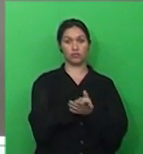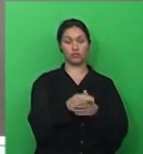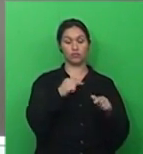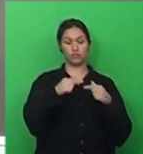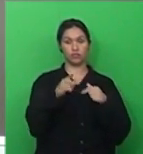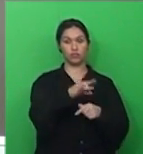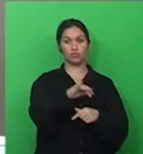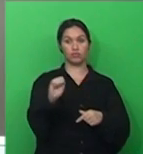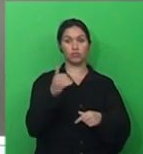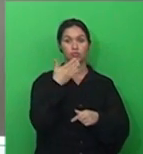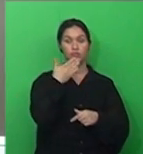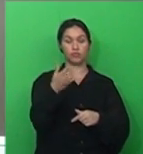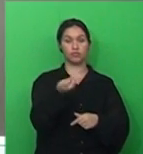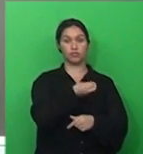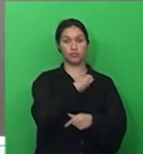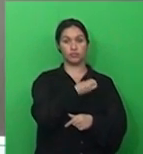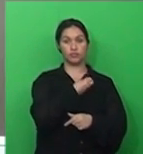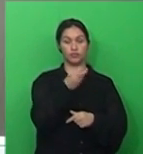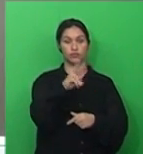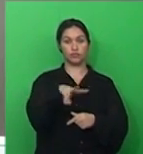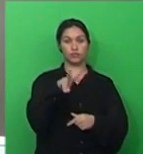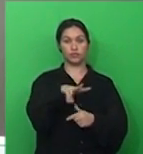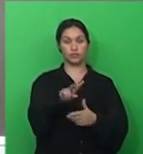senhores vereadores para que façam a confirmação do quórum.